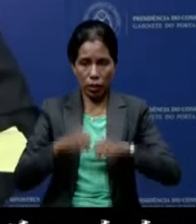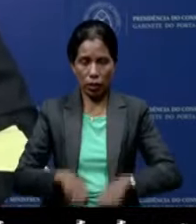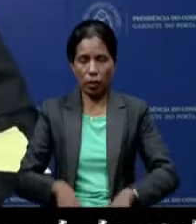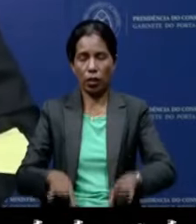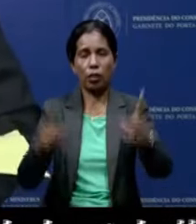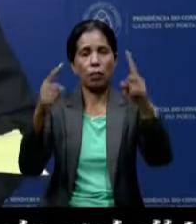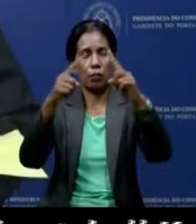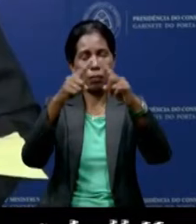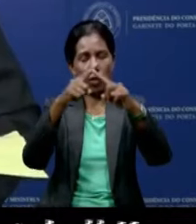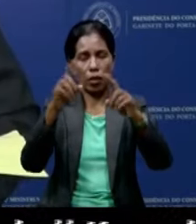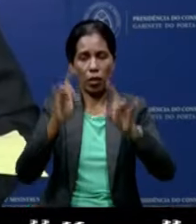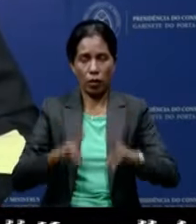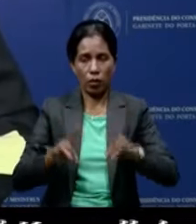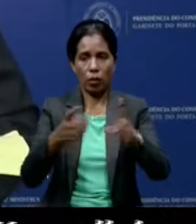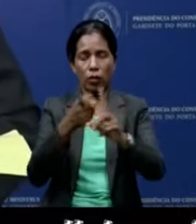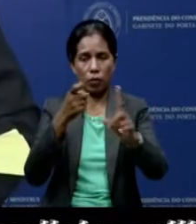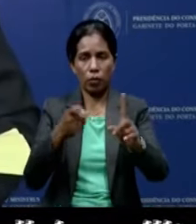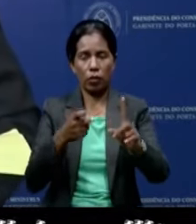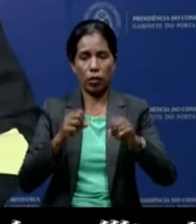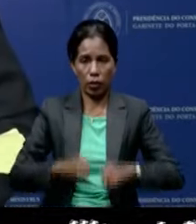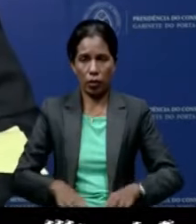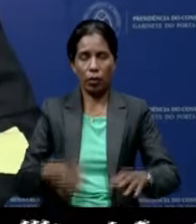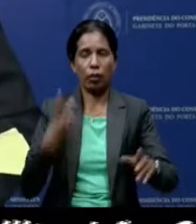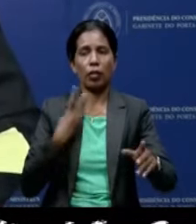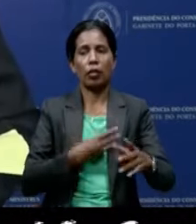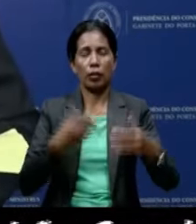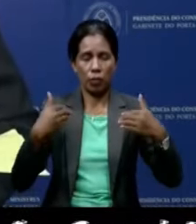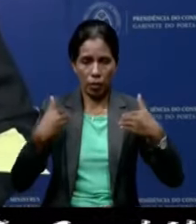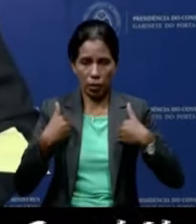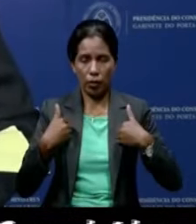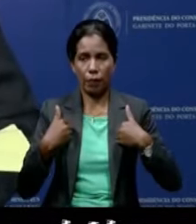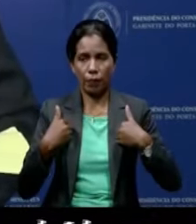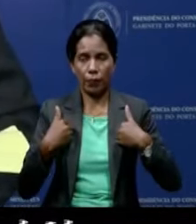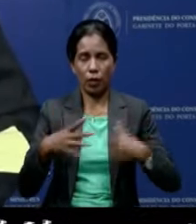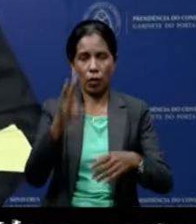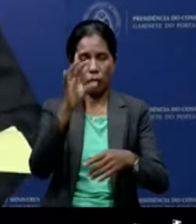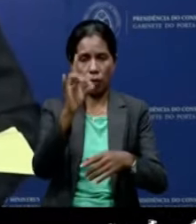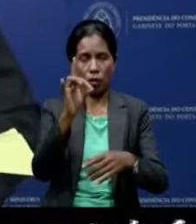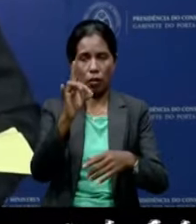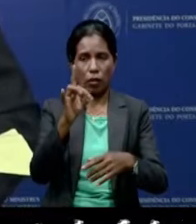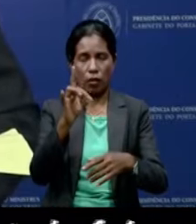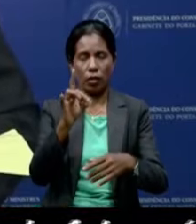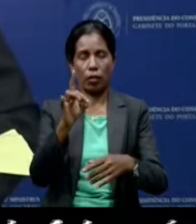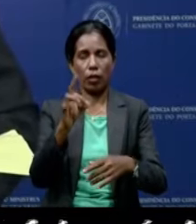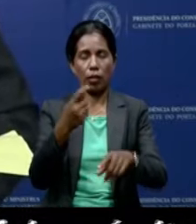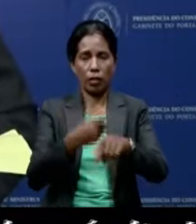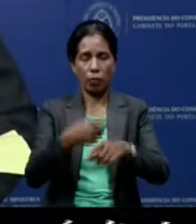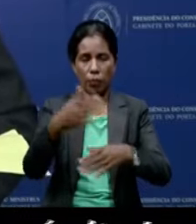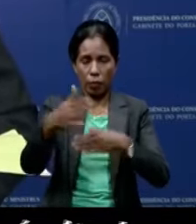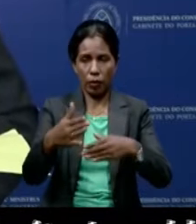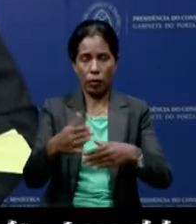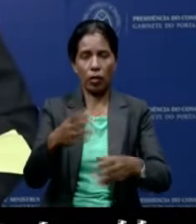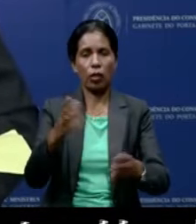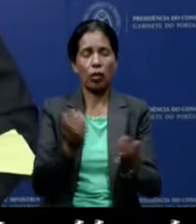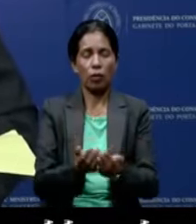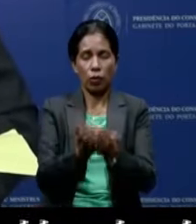iha Darwin simo si Darwin nia ita mos iha repeater Walu. Debe que mos ia tempo guarda quando rone